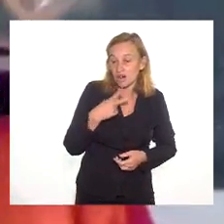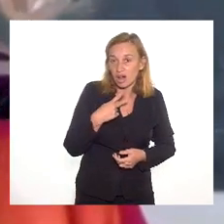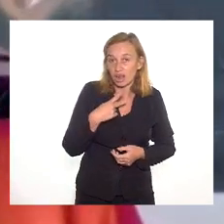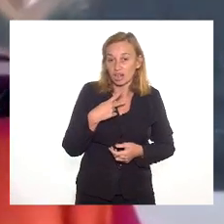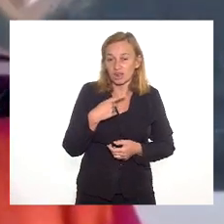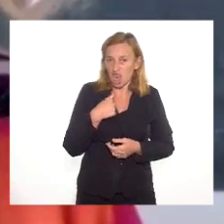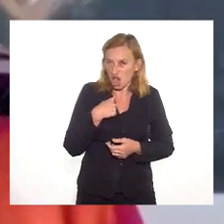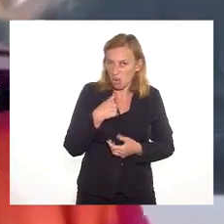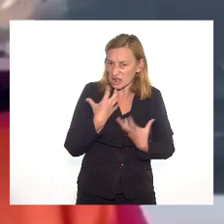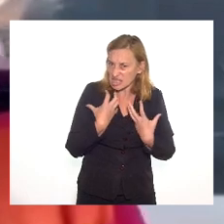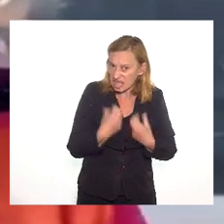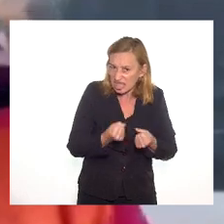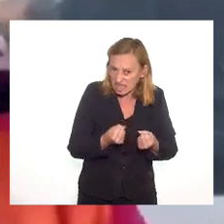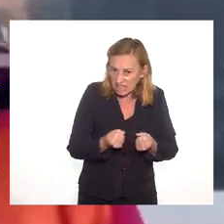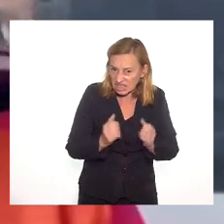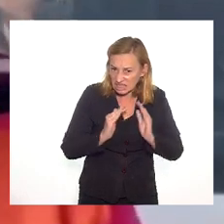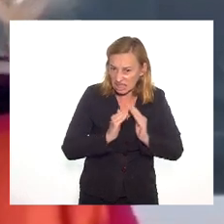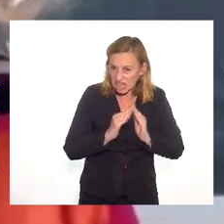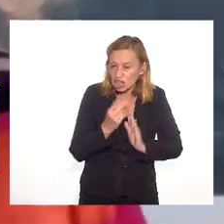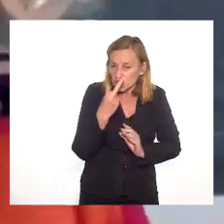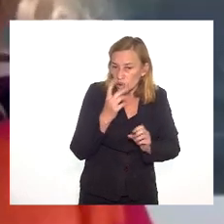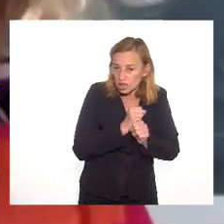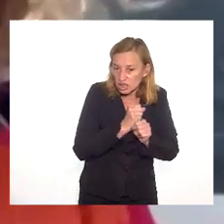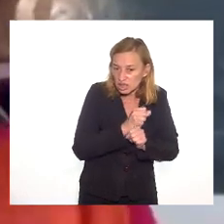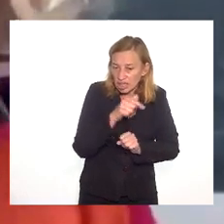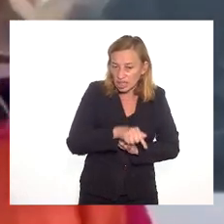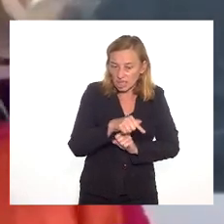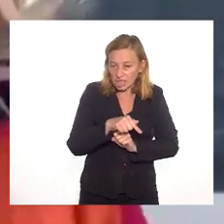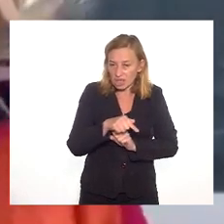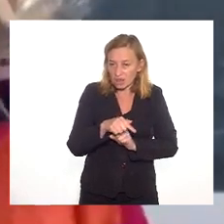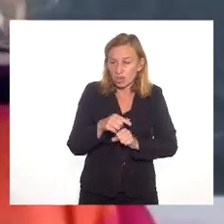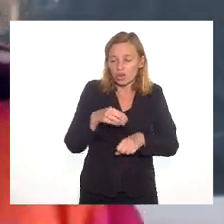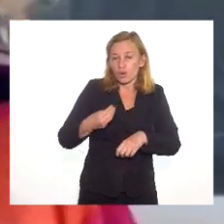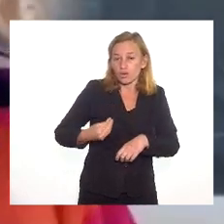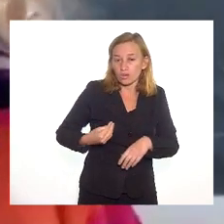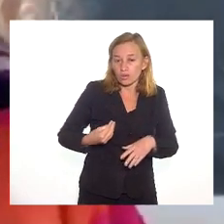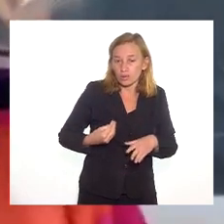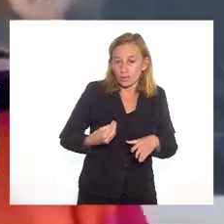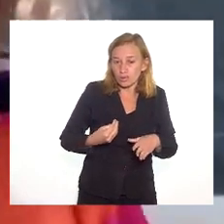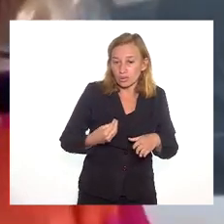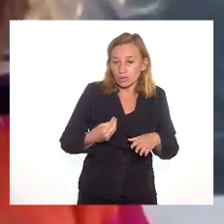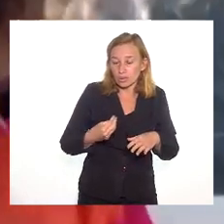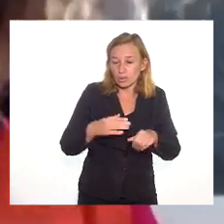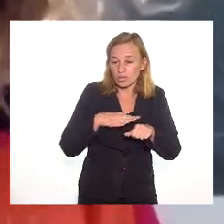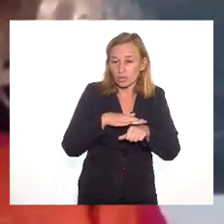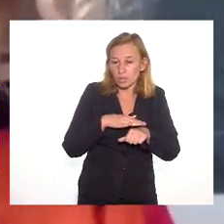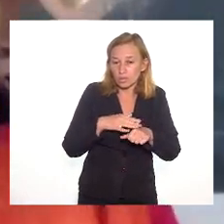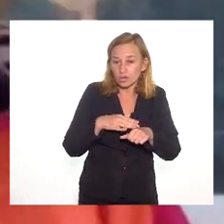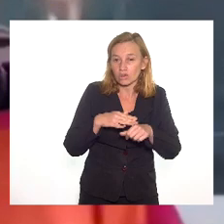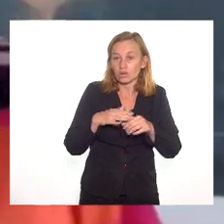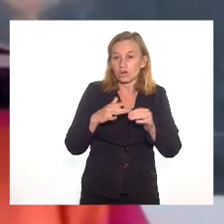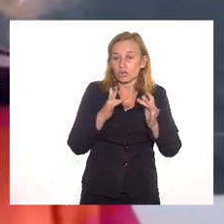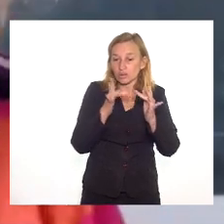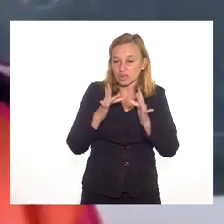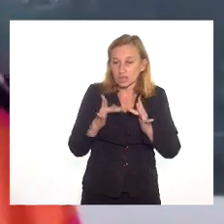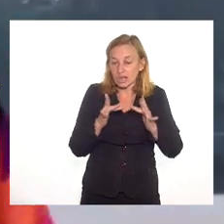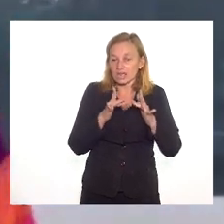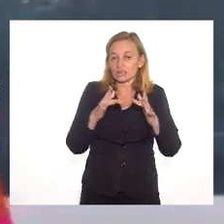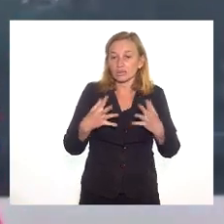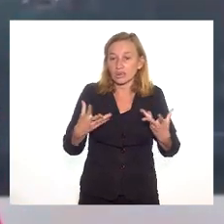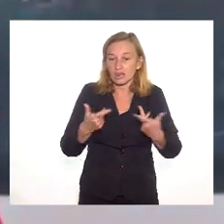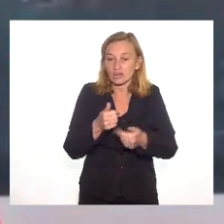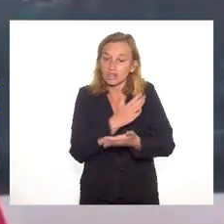admitir nessa casa, tendo passado aqui 2 anos abrindo um amplo convívio amistoso com diversos deputados, independente